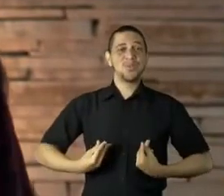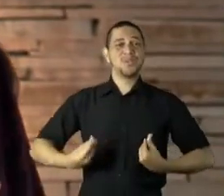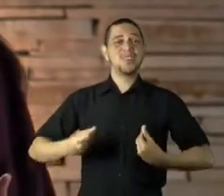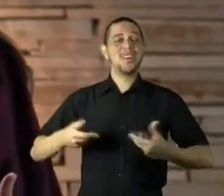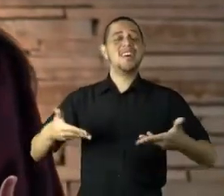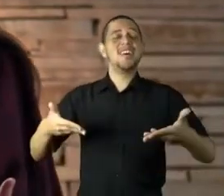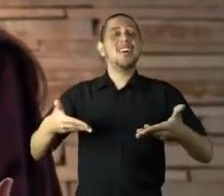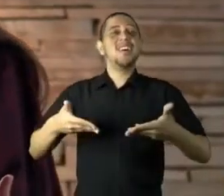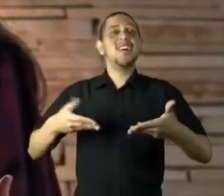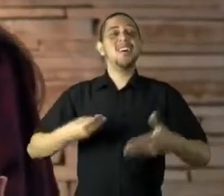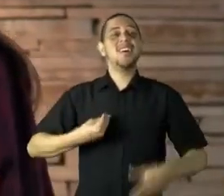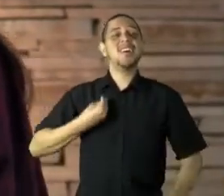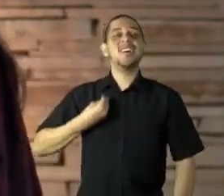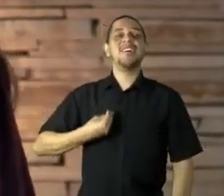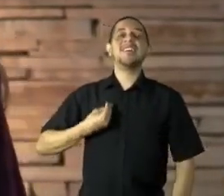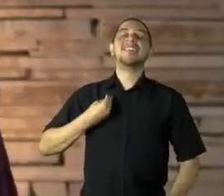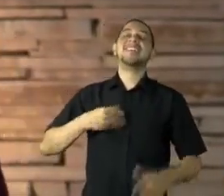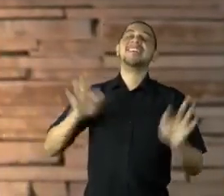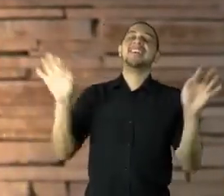concessão